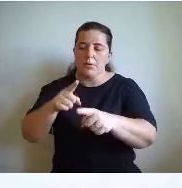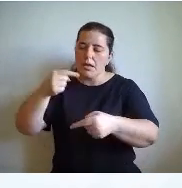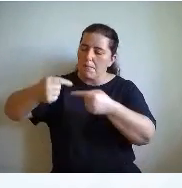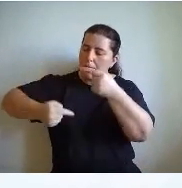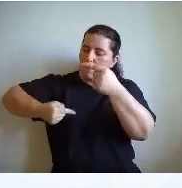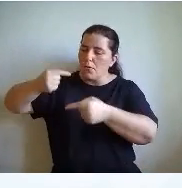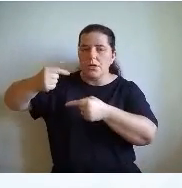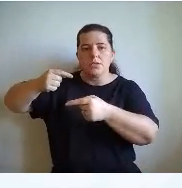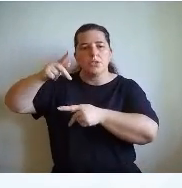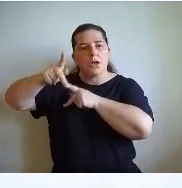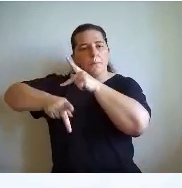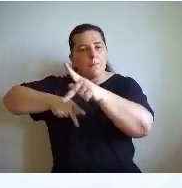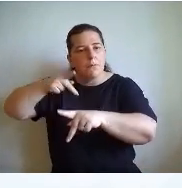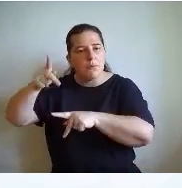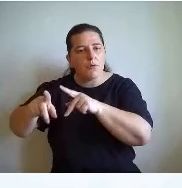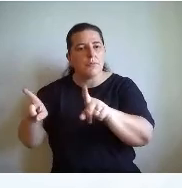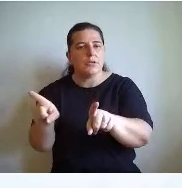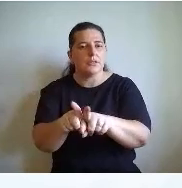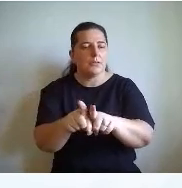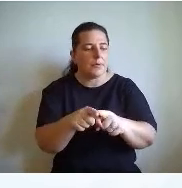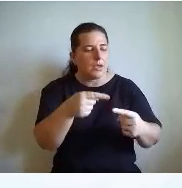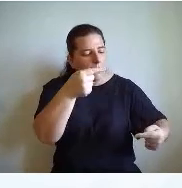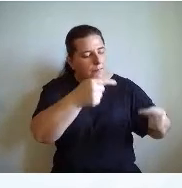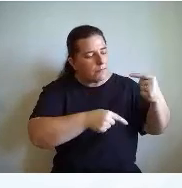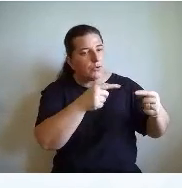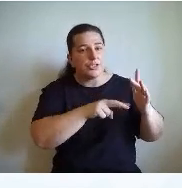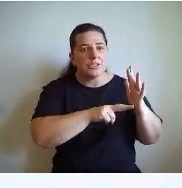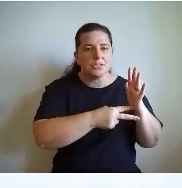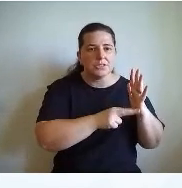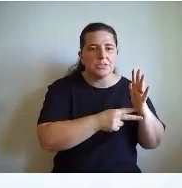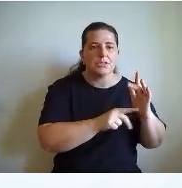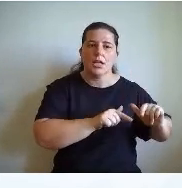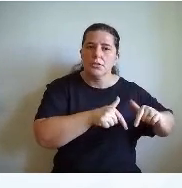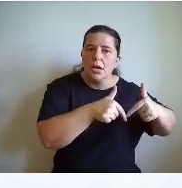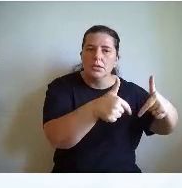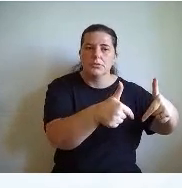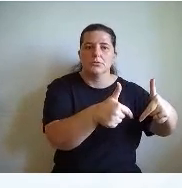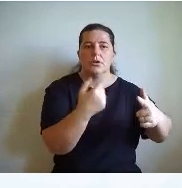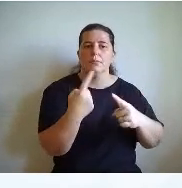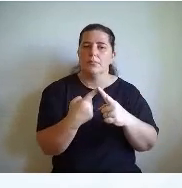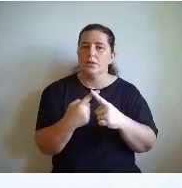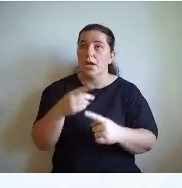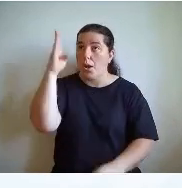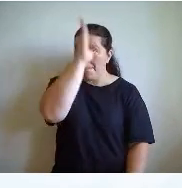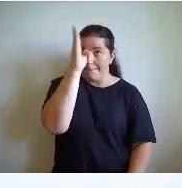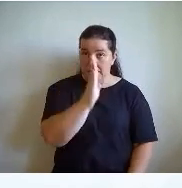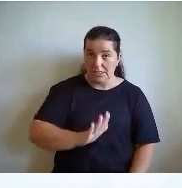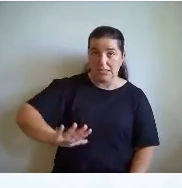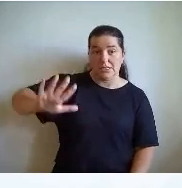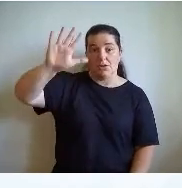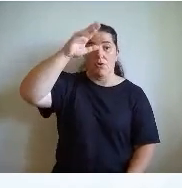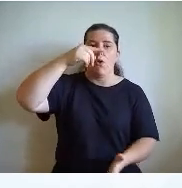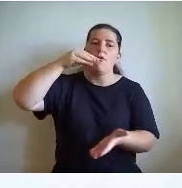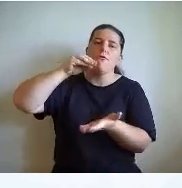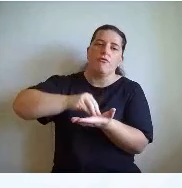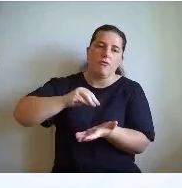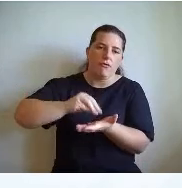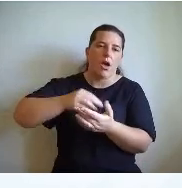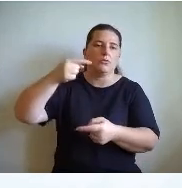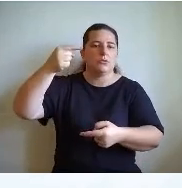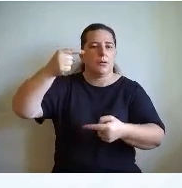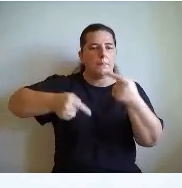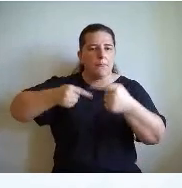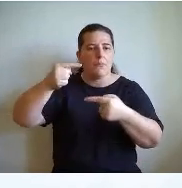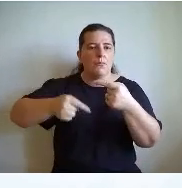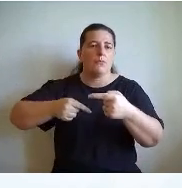das políticas de ações dos sindicatos, né? Porque falta política pública para a mulher no Brasil, mas nós temos lutado por ela, né, Mônica?